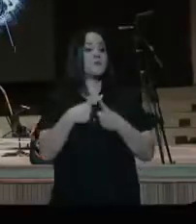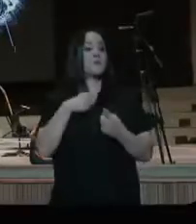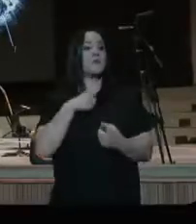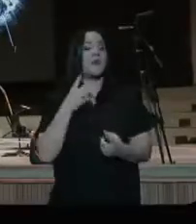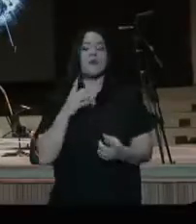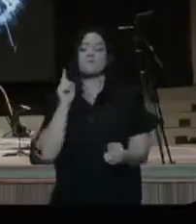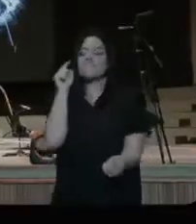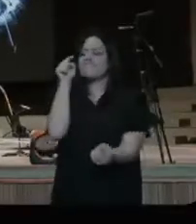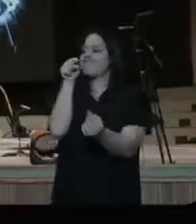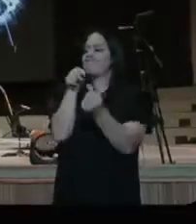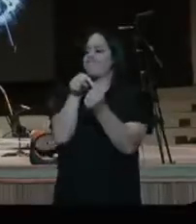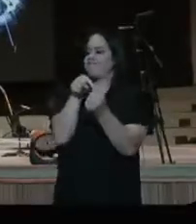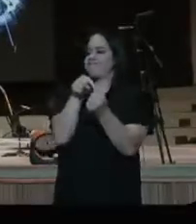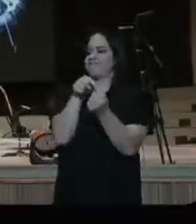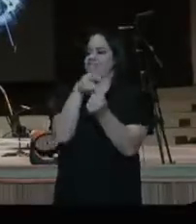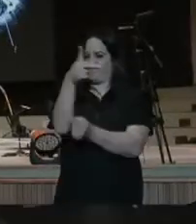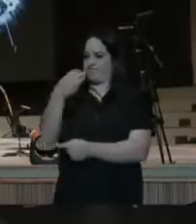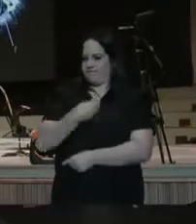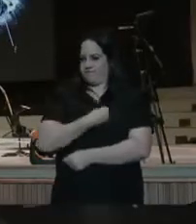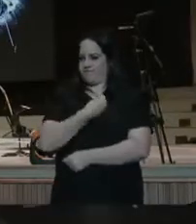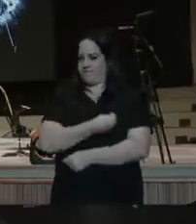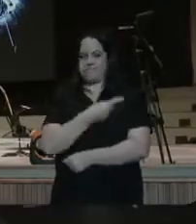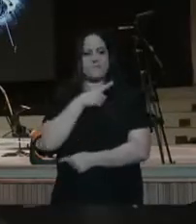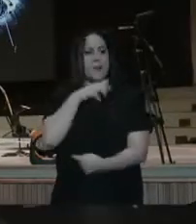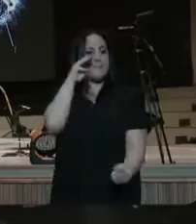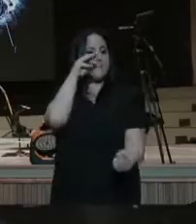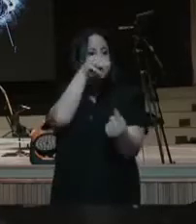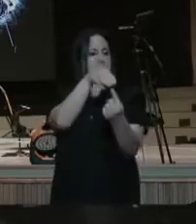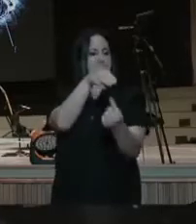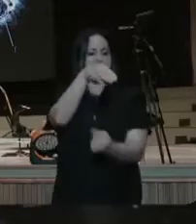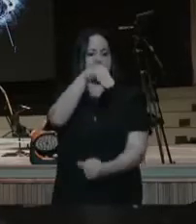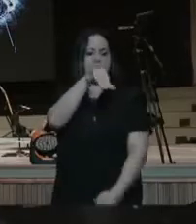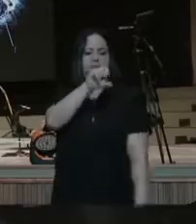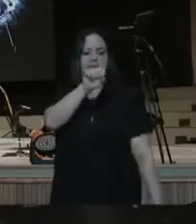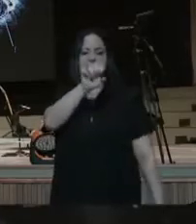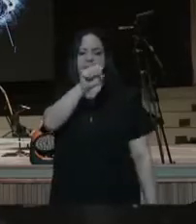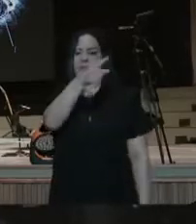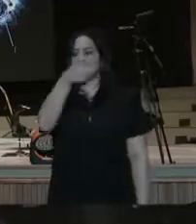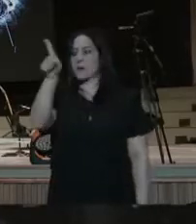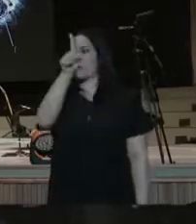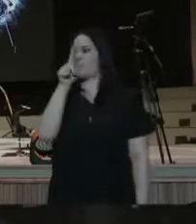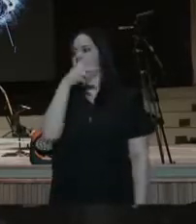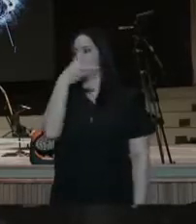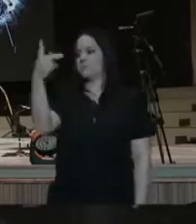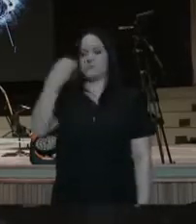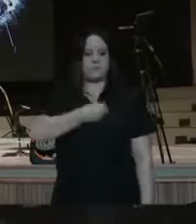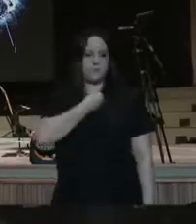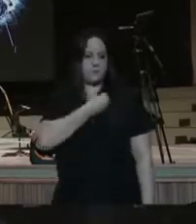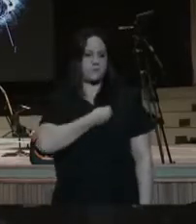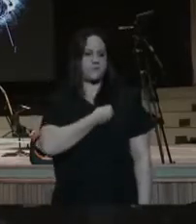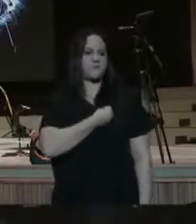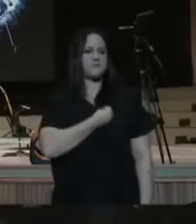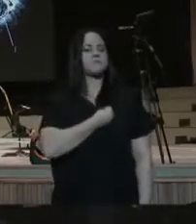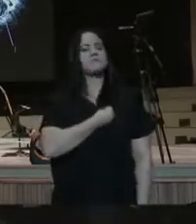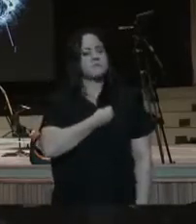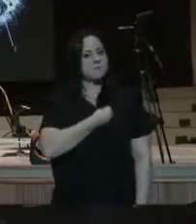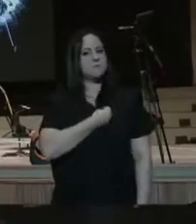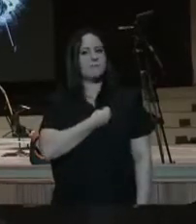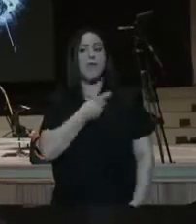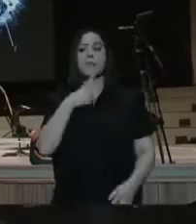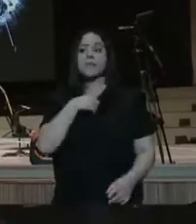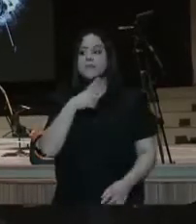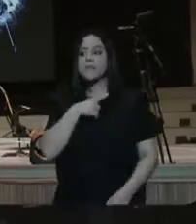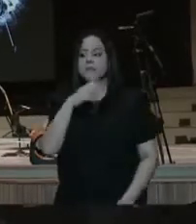para a sua vida você crê nisso tem uma coisa muito maior envolvida então vista ver